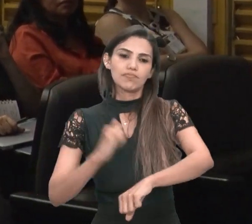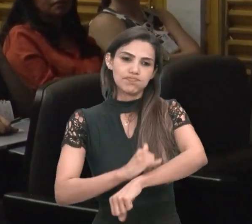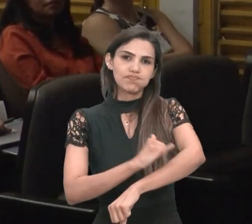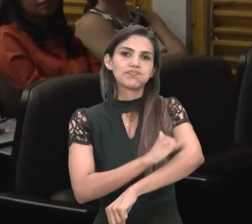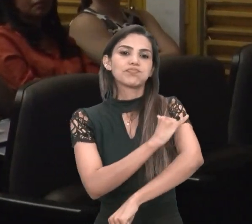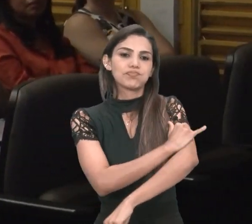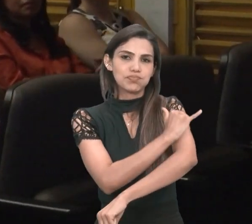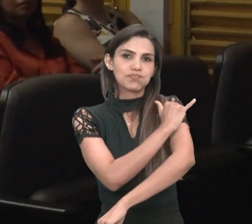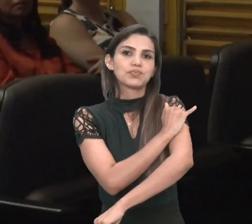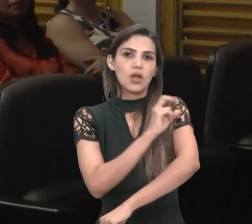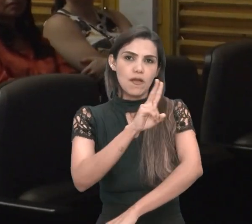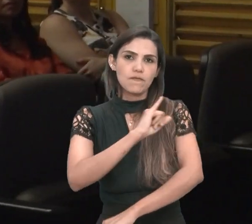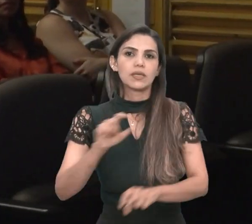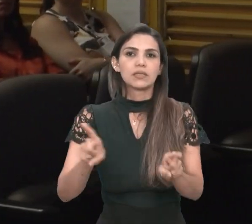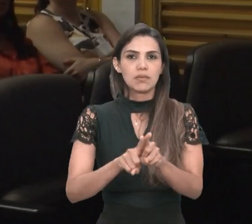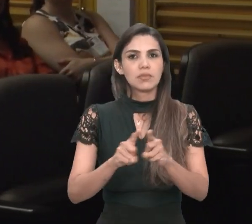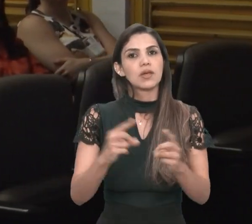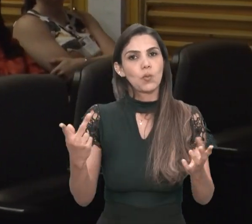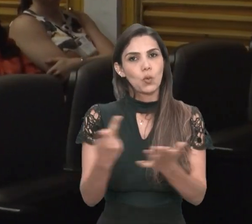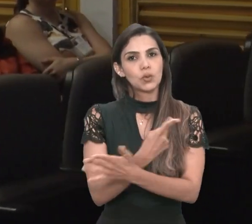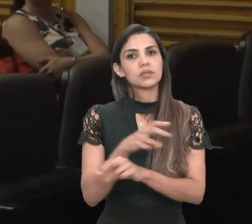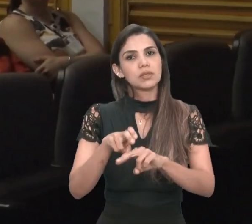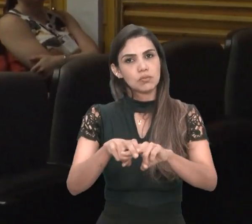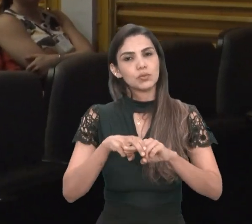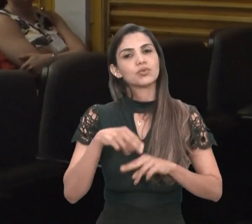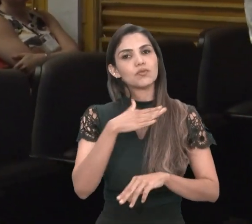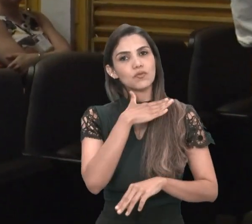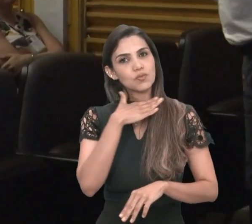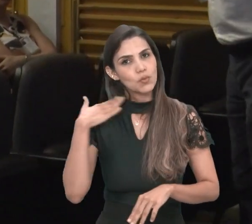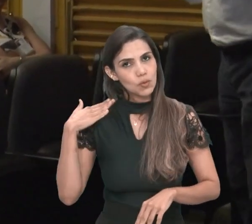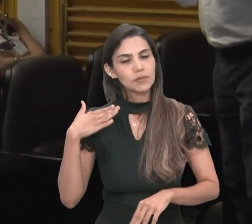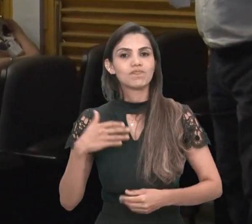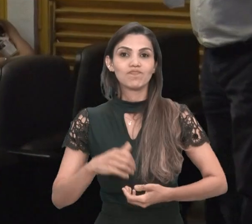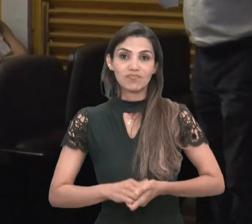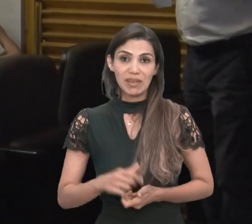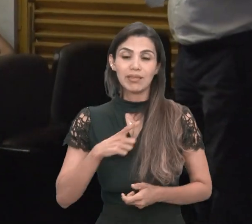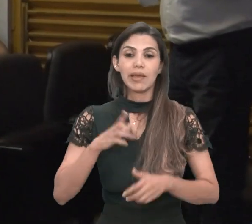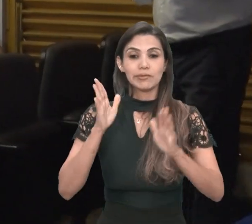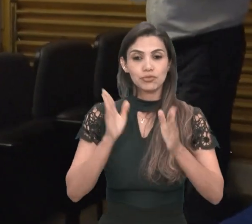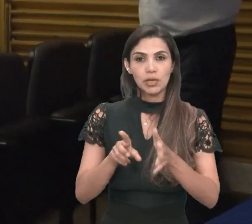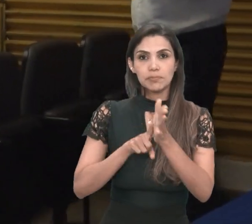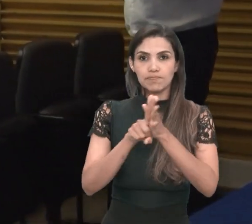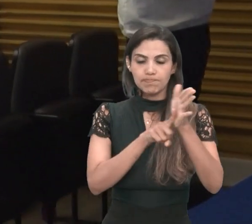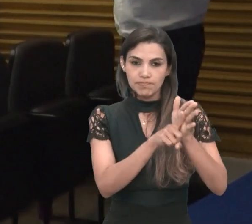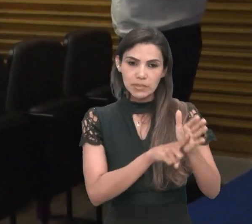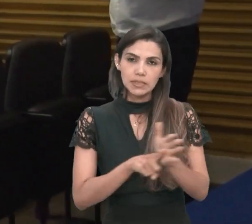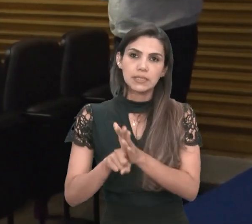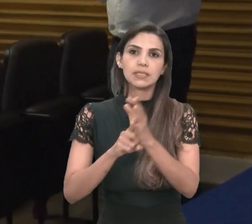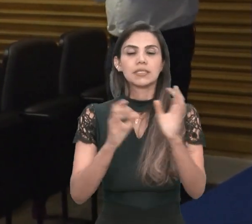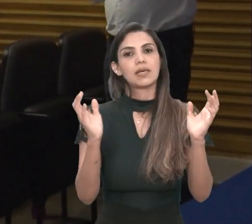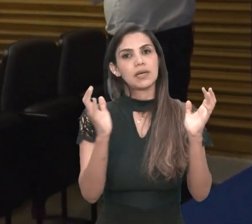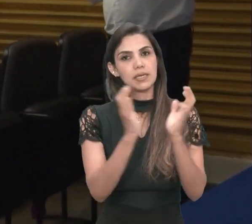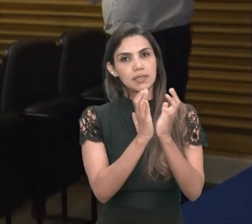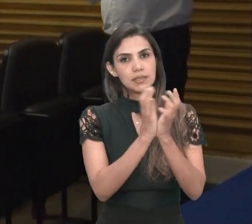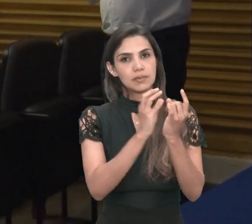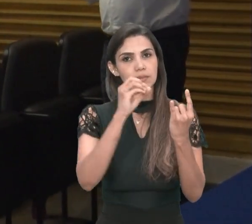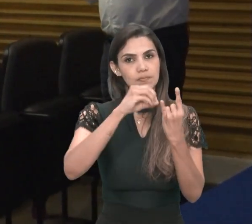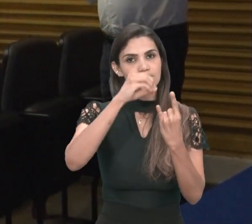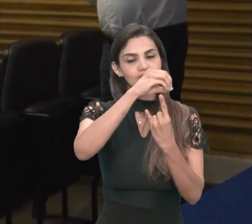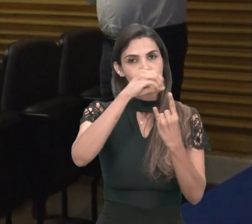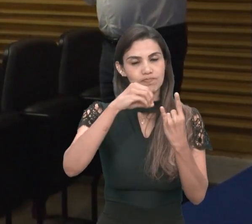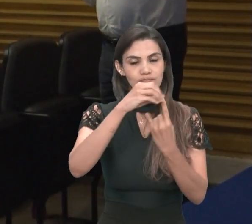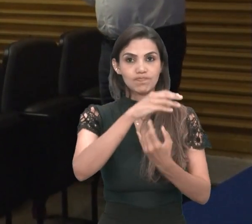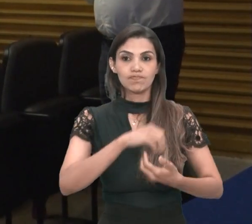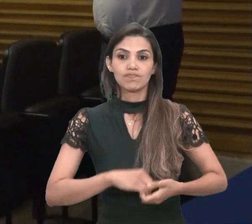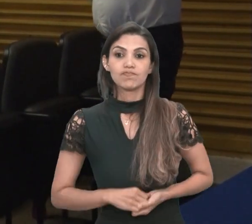poderão ser atribuídas à obesidade, conforme uma pesquisa realizada pela equipe da Fiocruz. Por